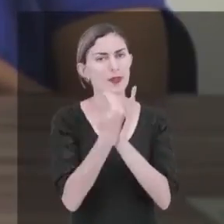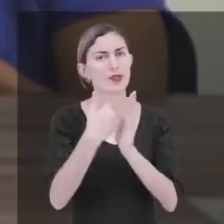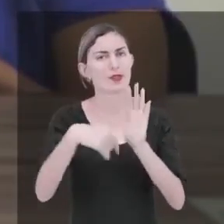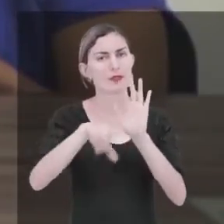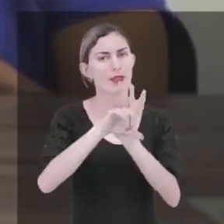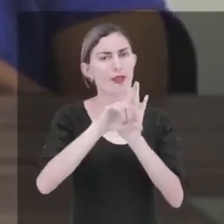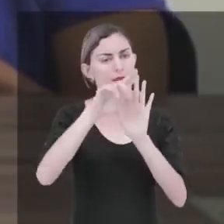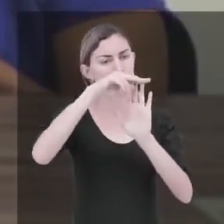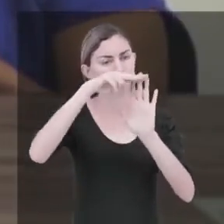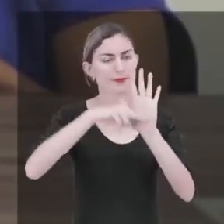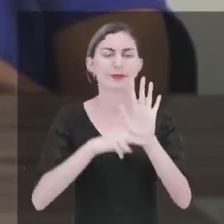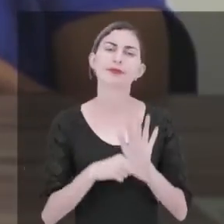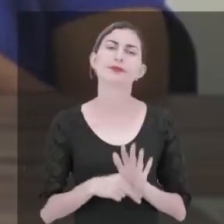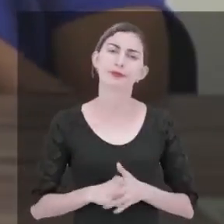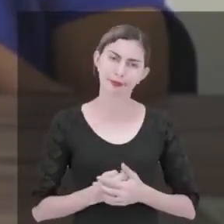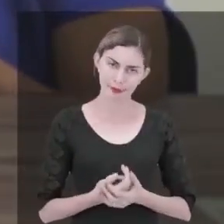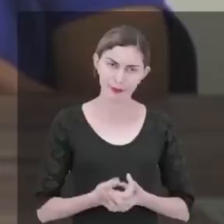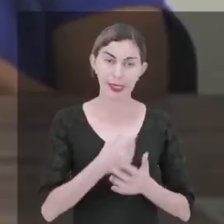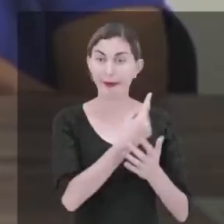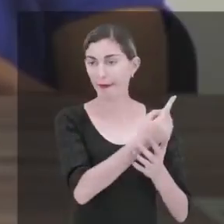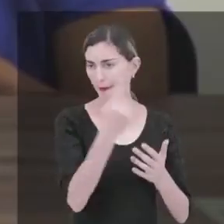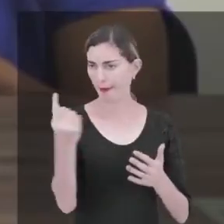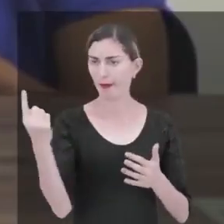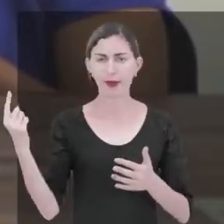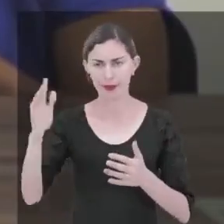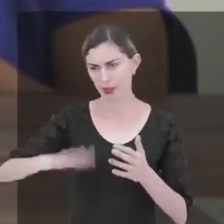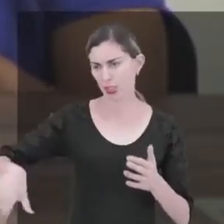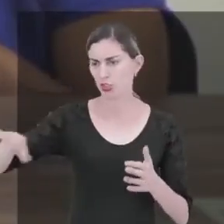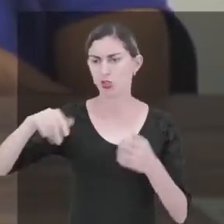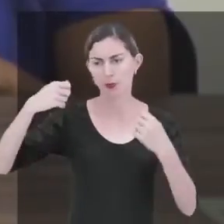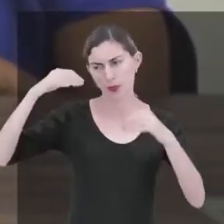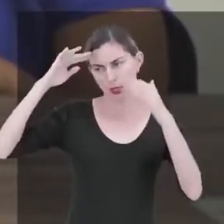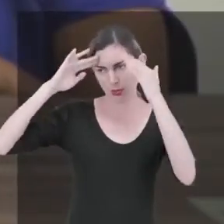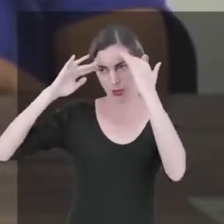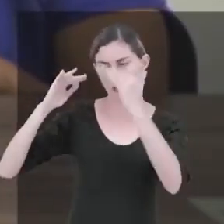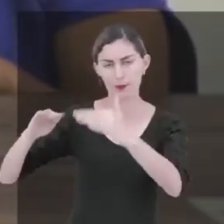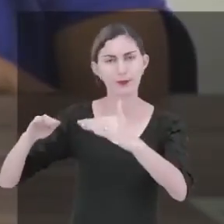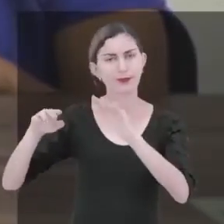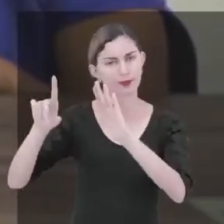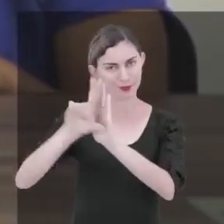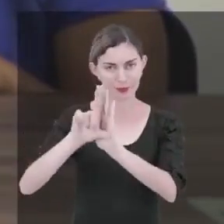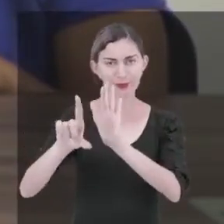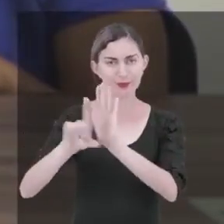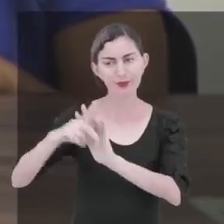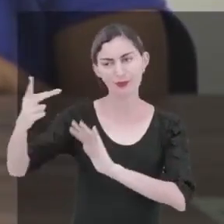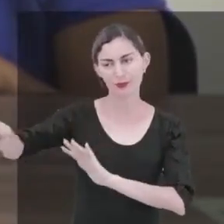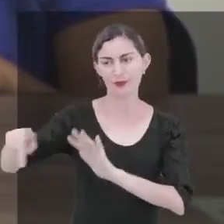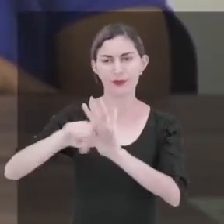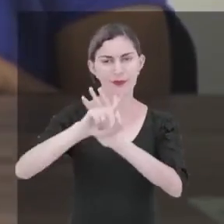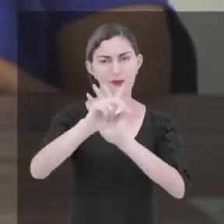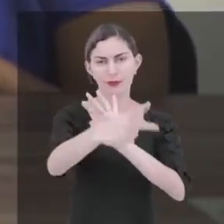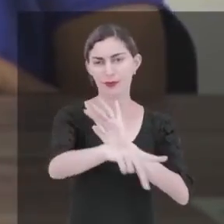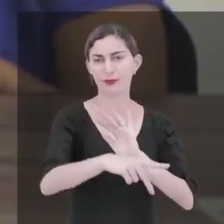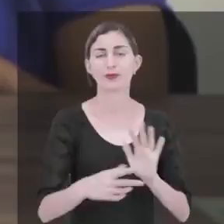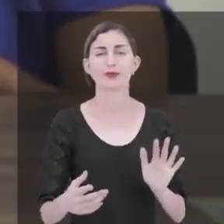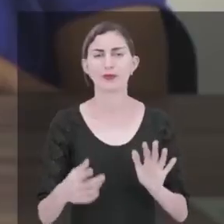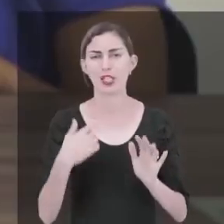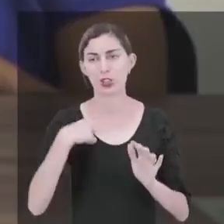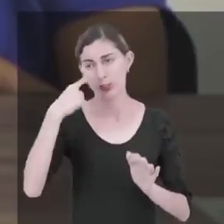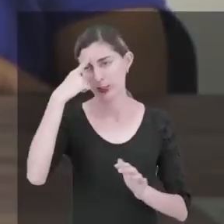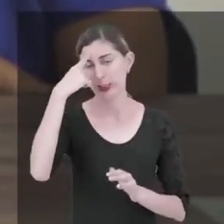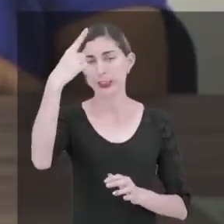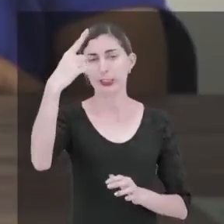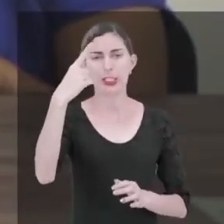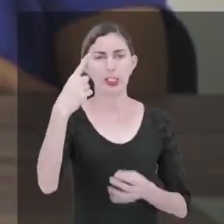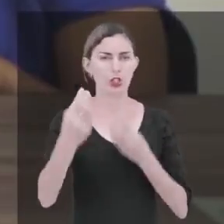uma legislação. Exatamente. Para cada região você tem que estar atenta a essa legislação. Exatamente. Só para nós